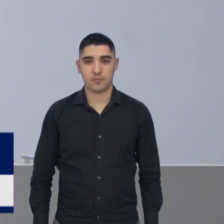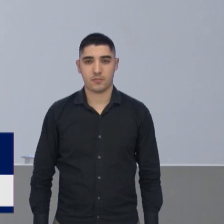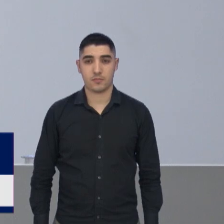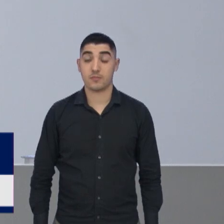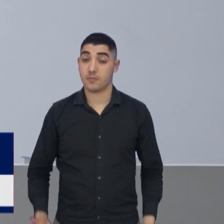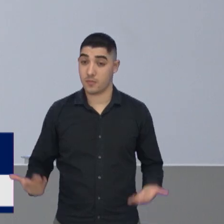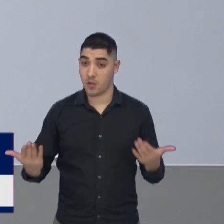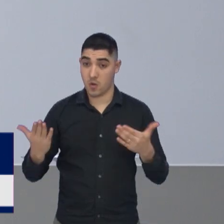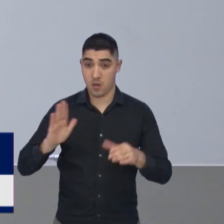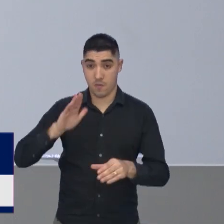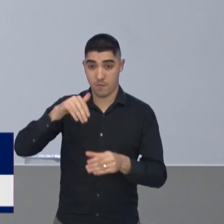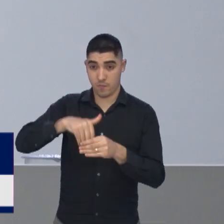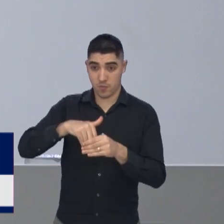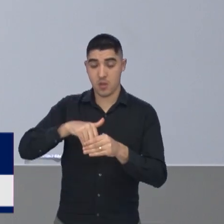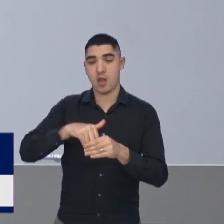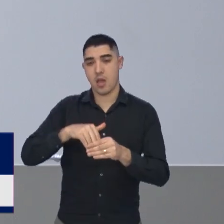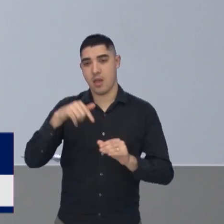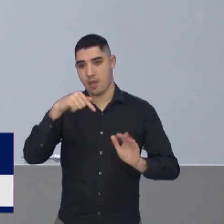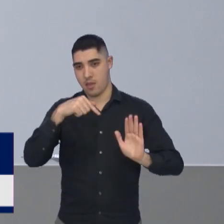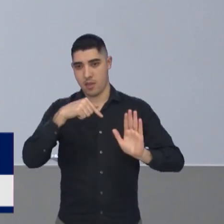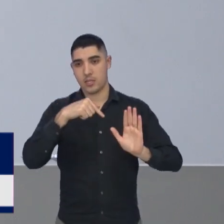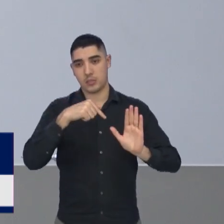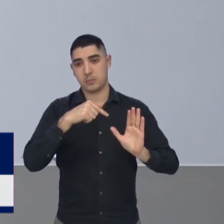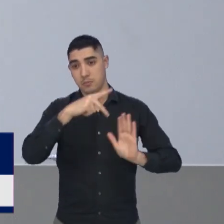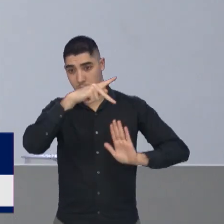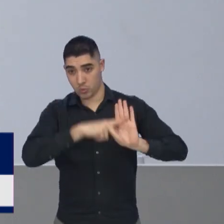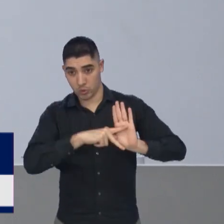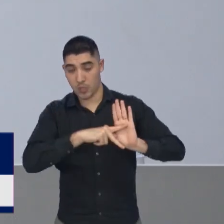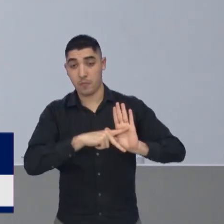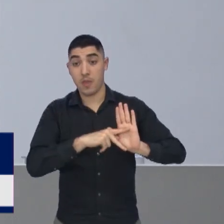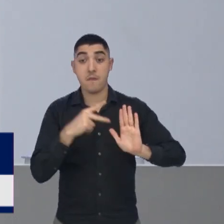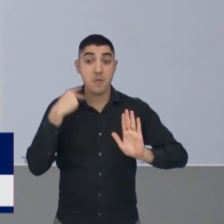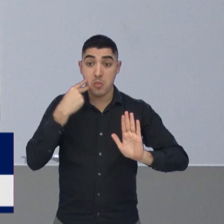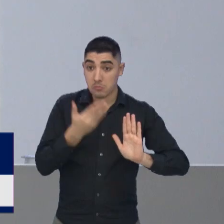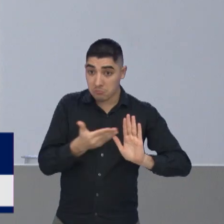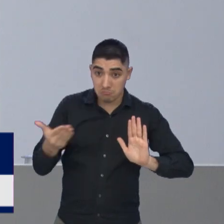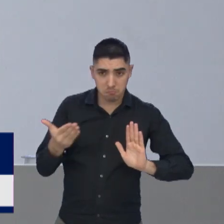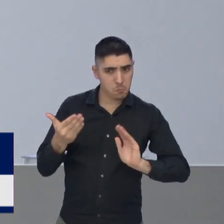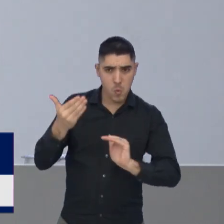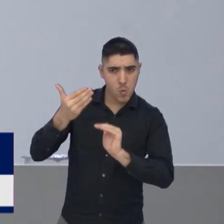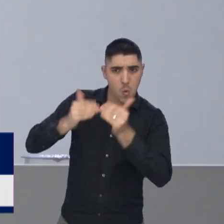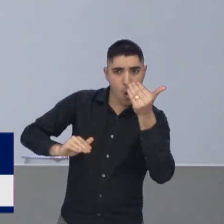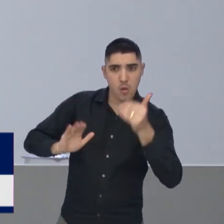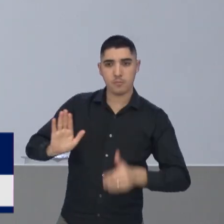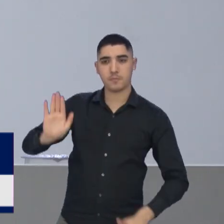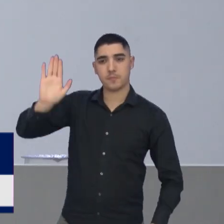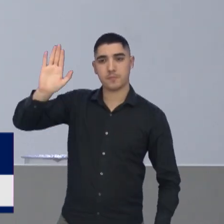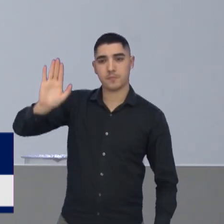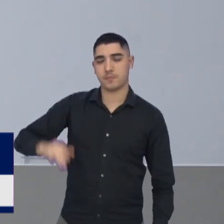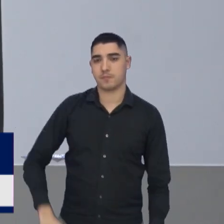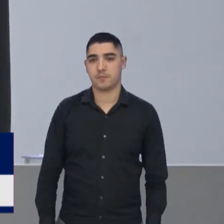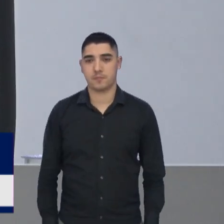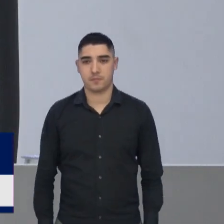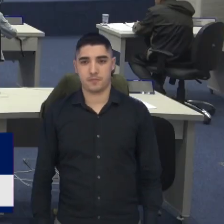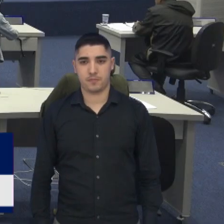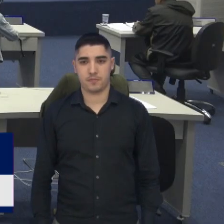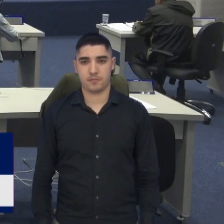Em votação, o projeto. Vereadores favoráveis permaneçam como estão, os contrários que se